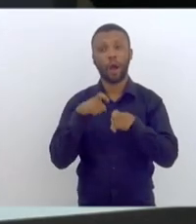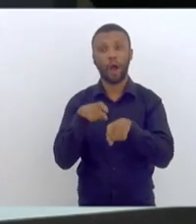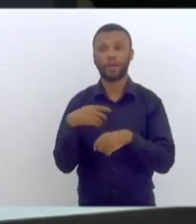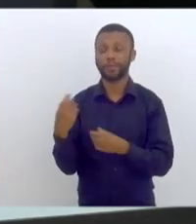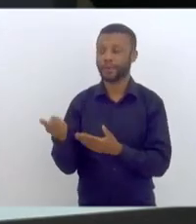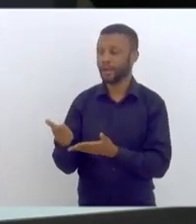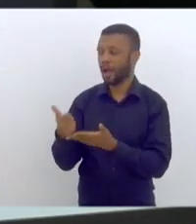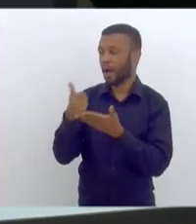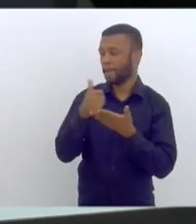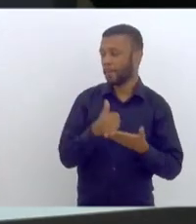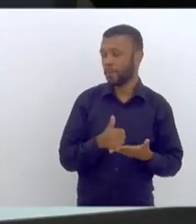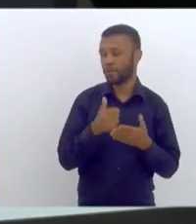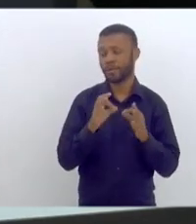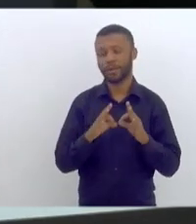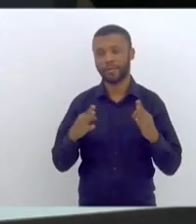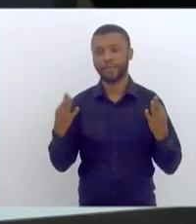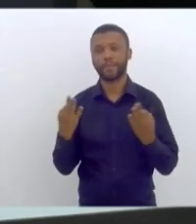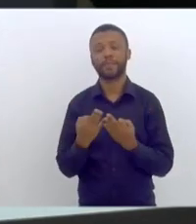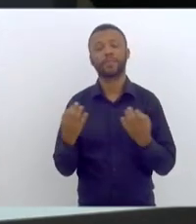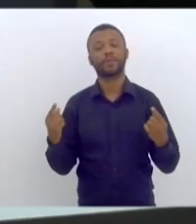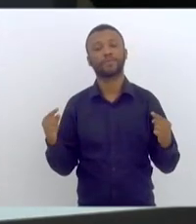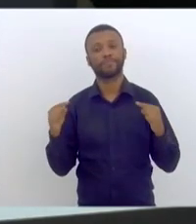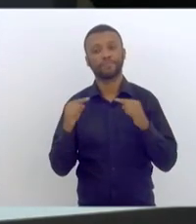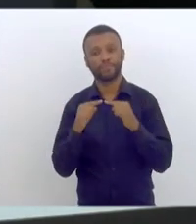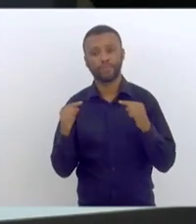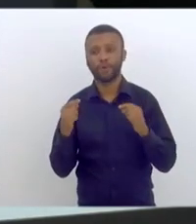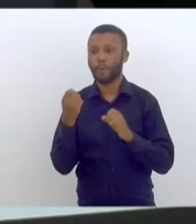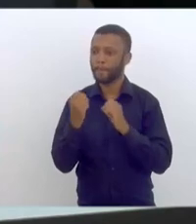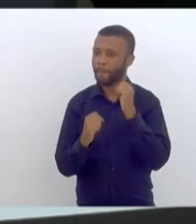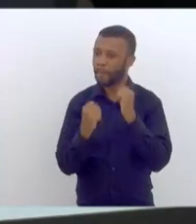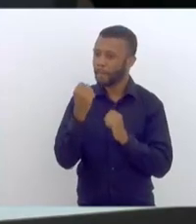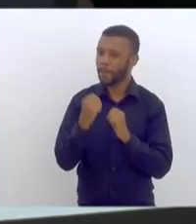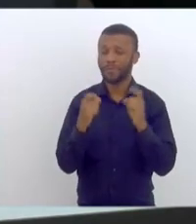Esse é o ponto da dificuldade exatamente